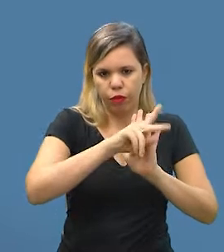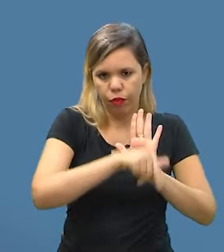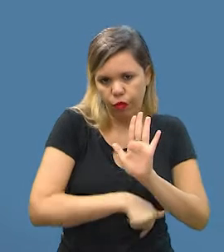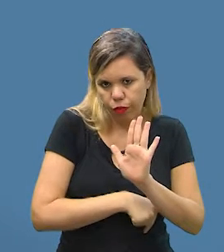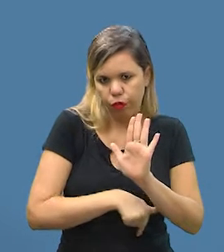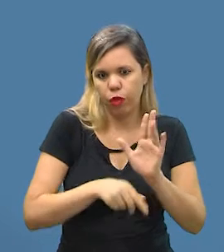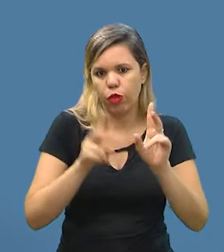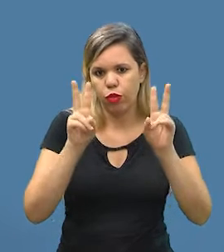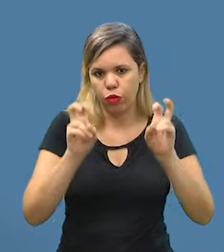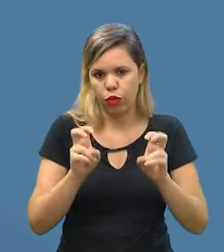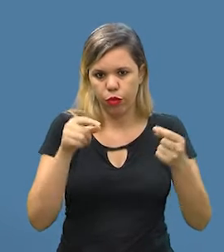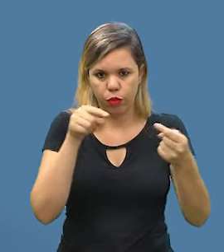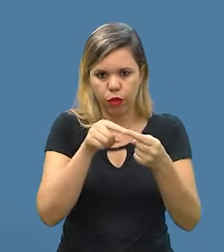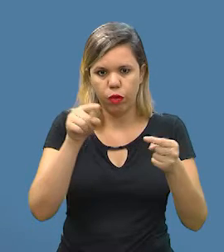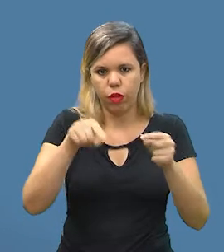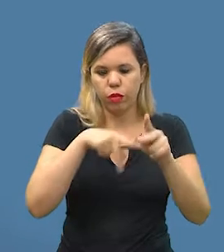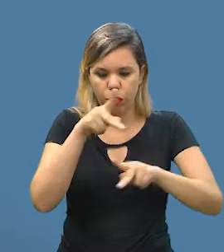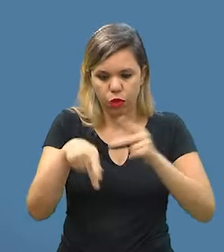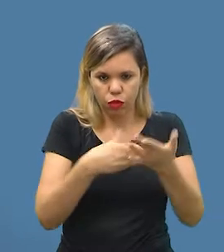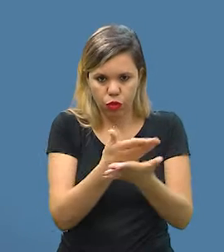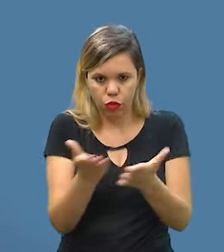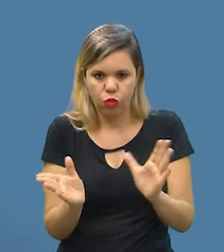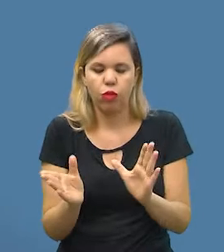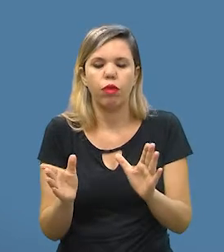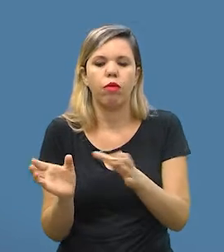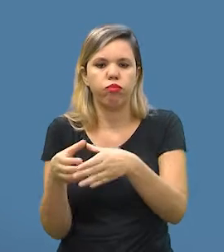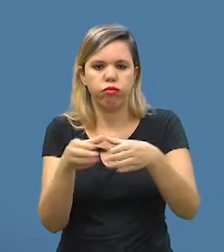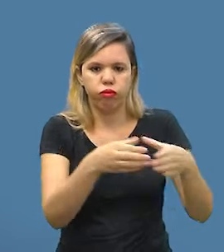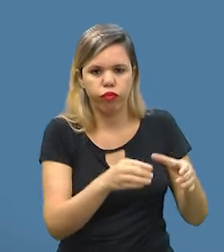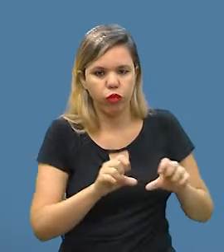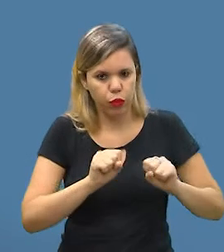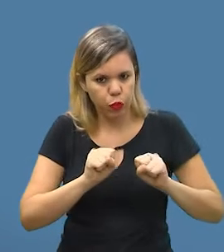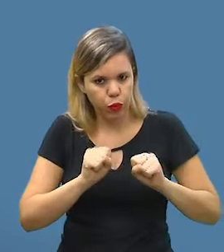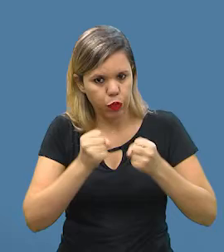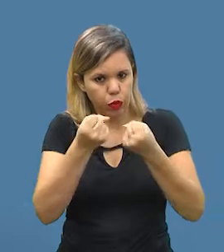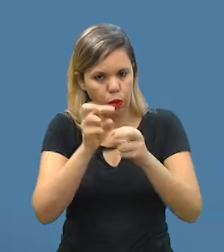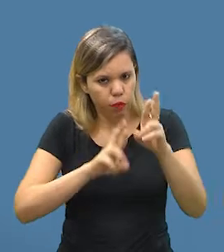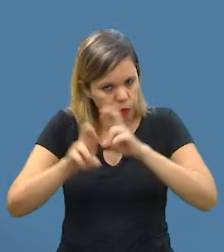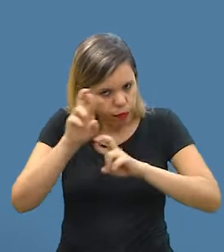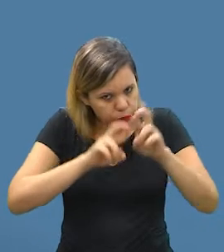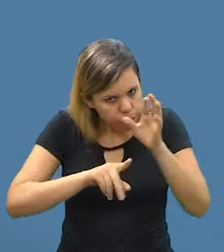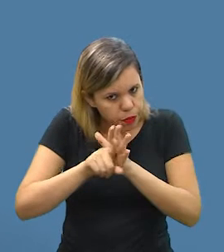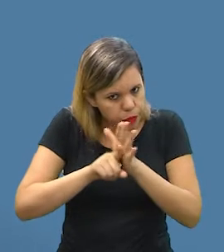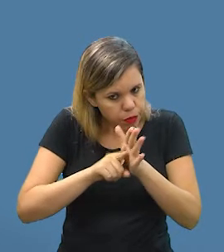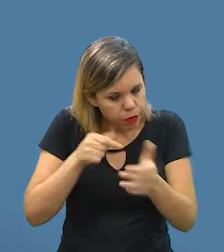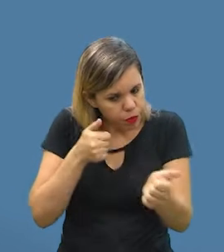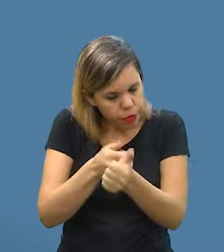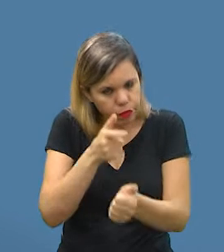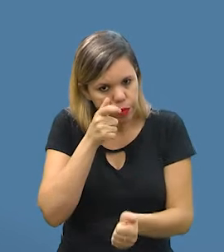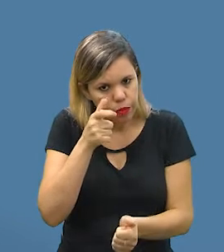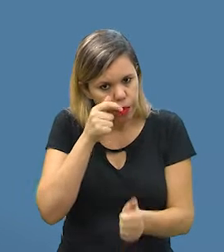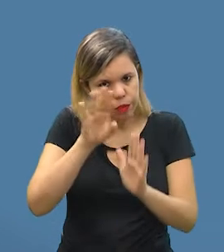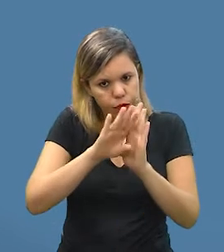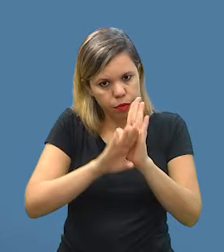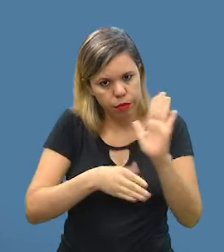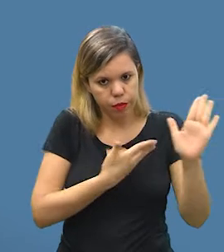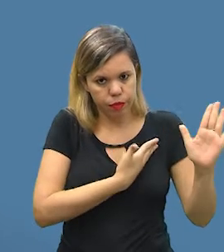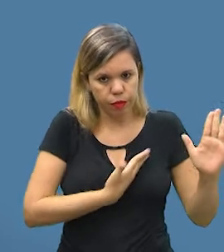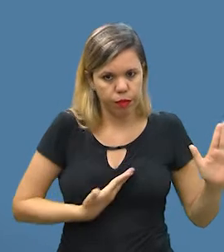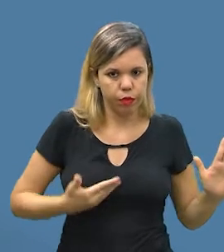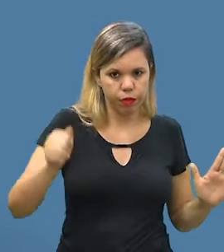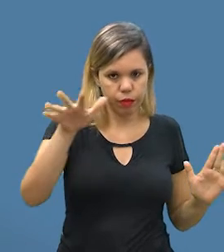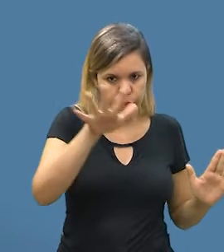e matérias relativas a este público além de promover a defesa fiscalizar e acompanhar programas